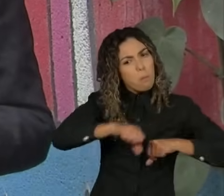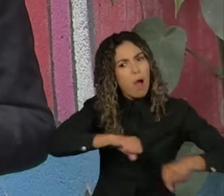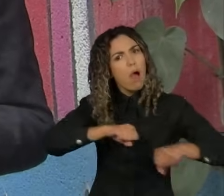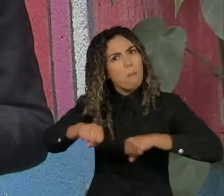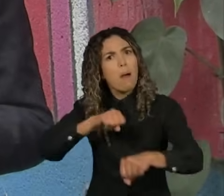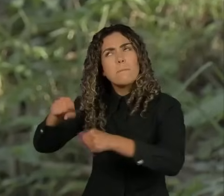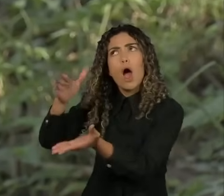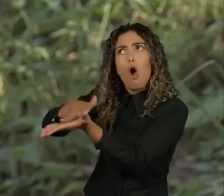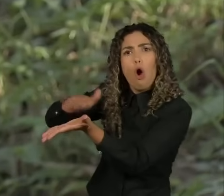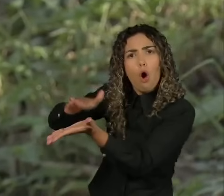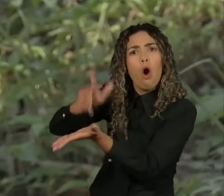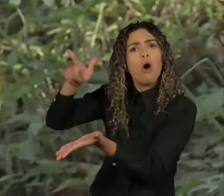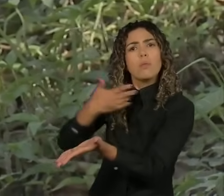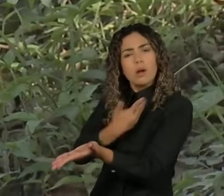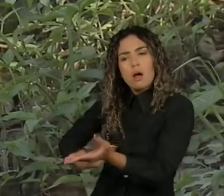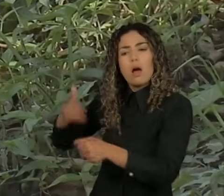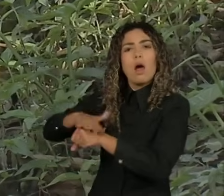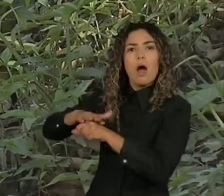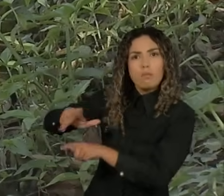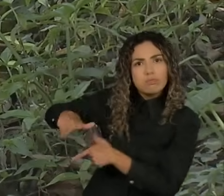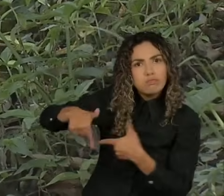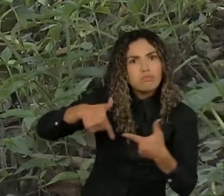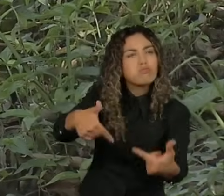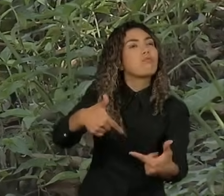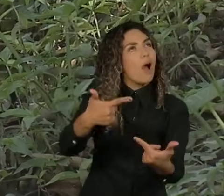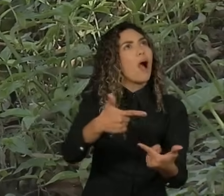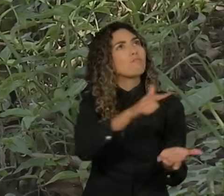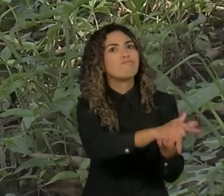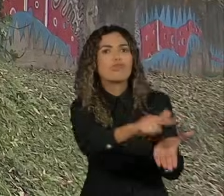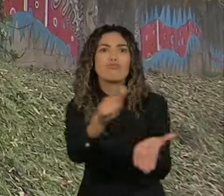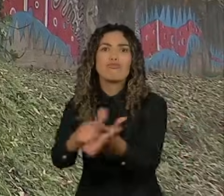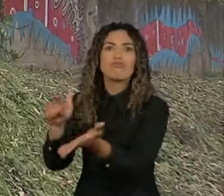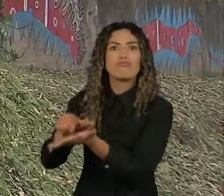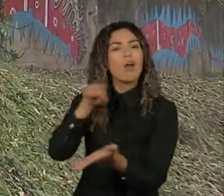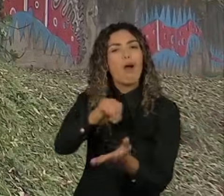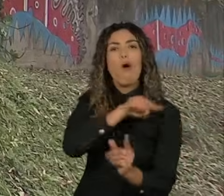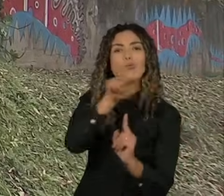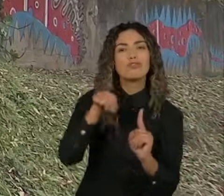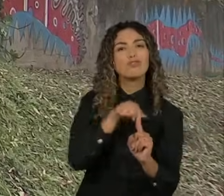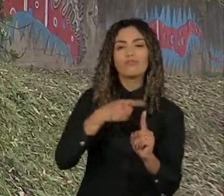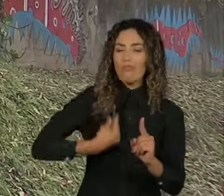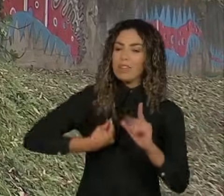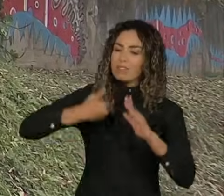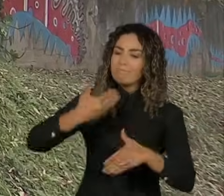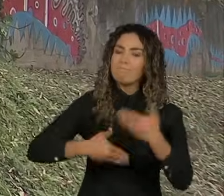nova possibilidade pautada pelo bem viver nas cidades.